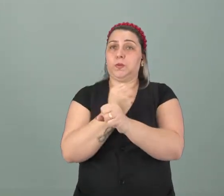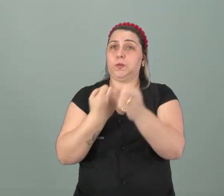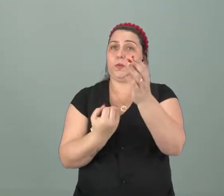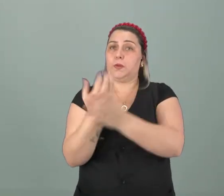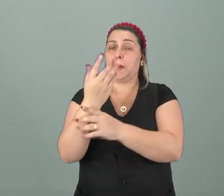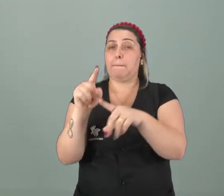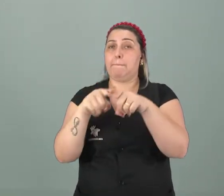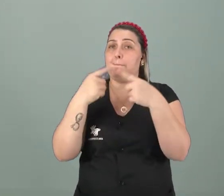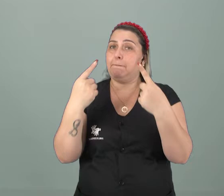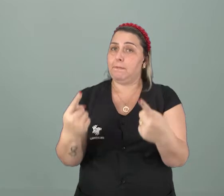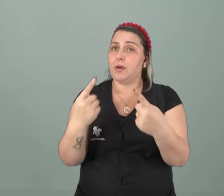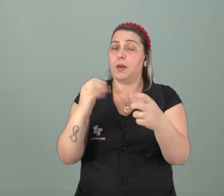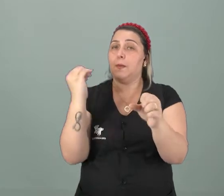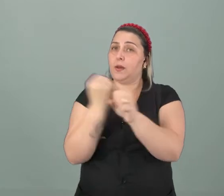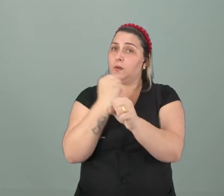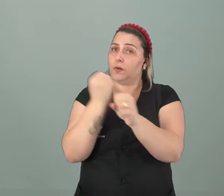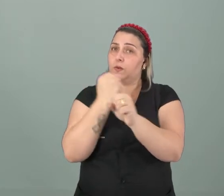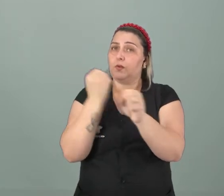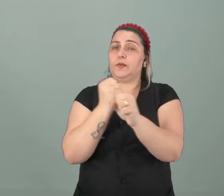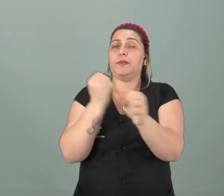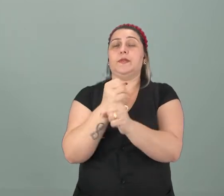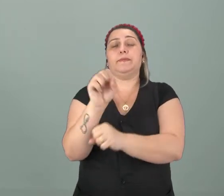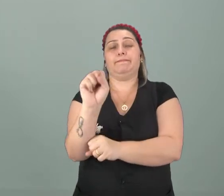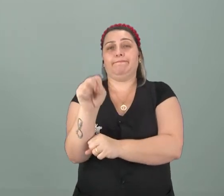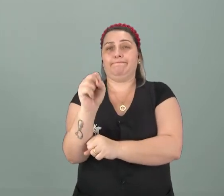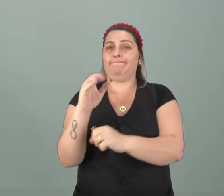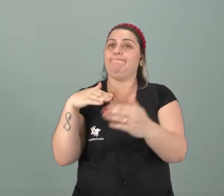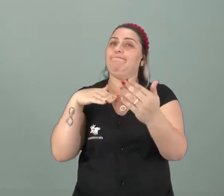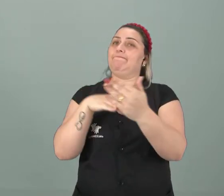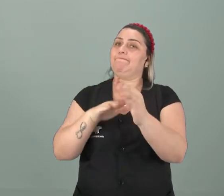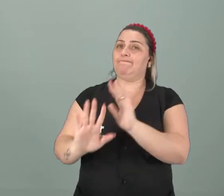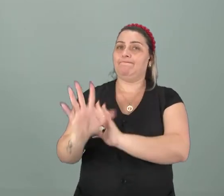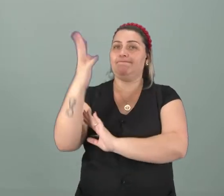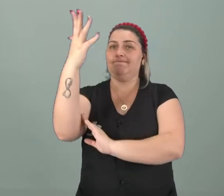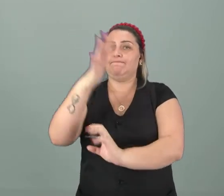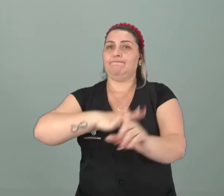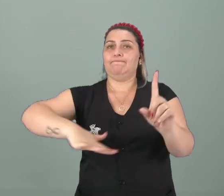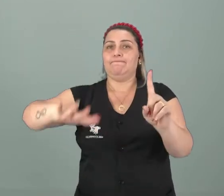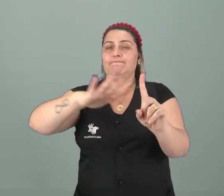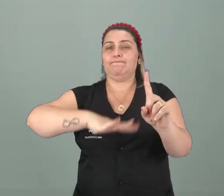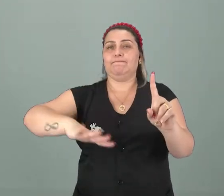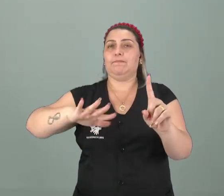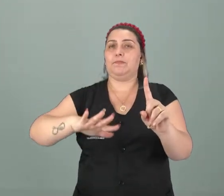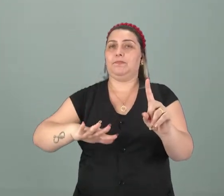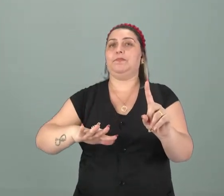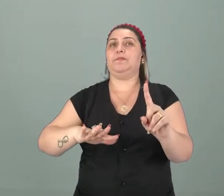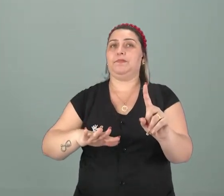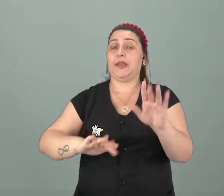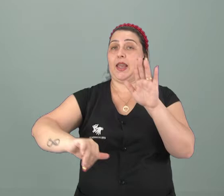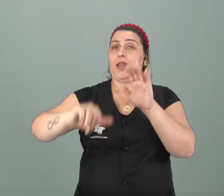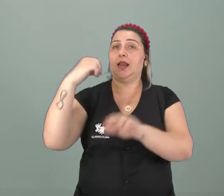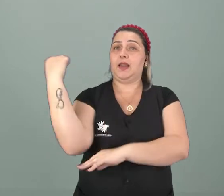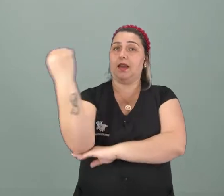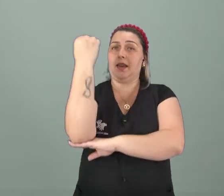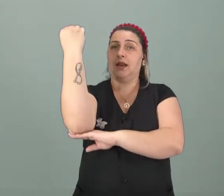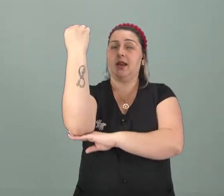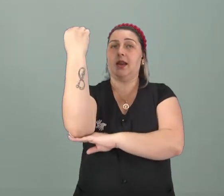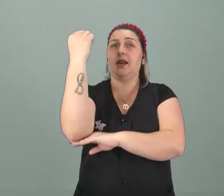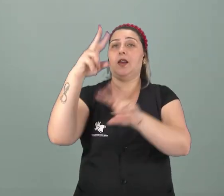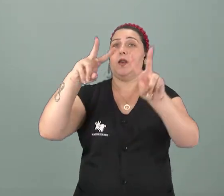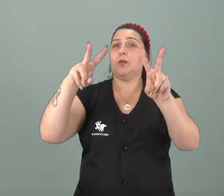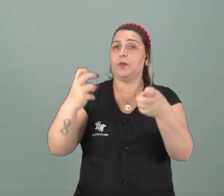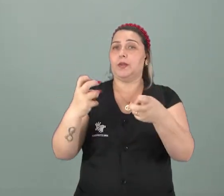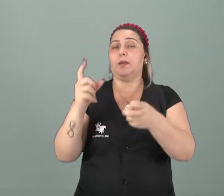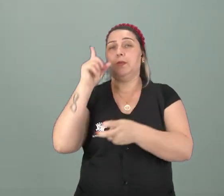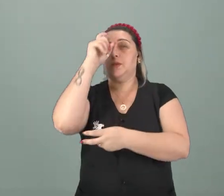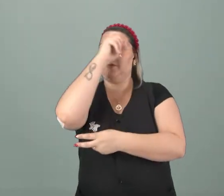produção, mas para a construção da usina, os impactos ambientais e sociais são muito grandes. Tá? Por isso que é um tema até